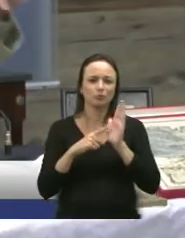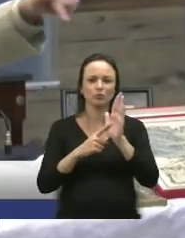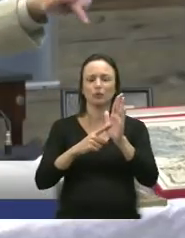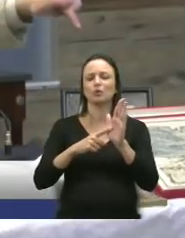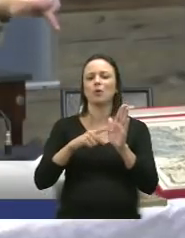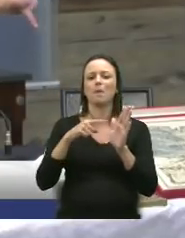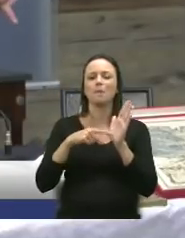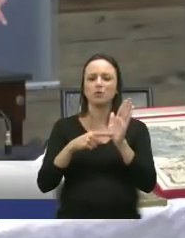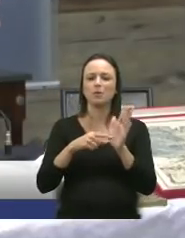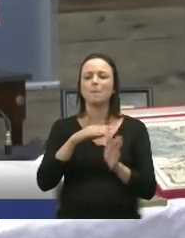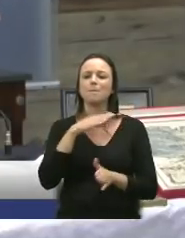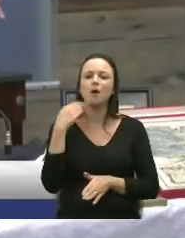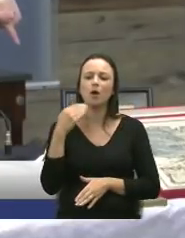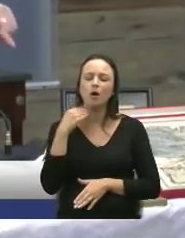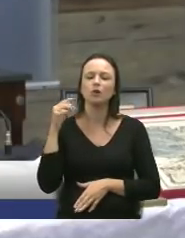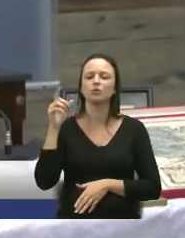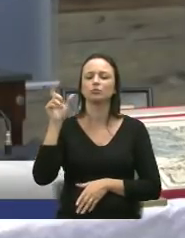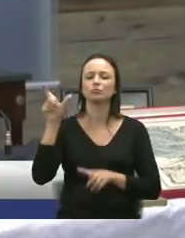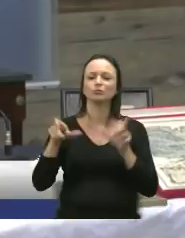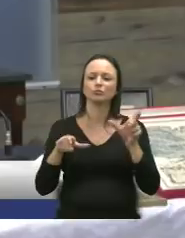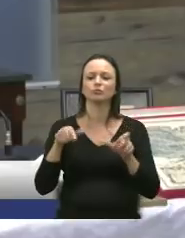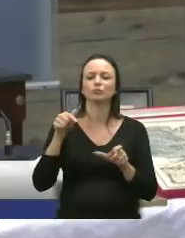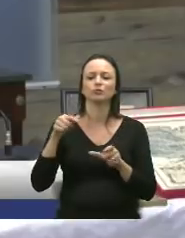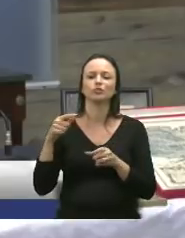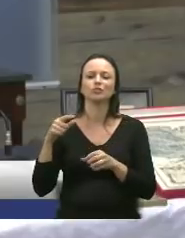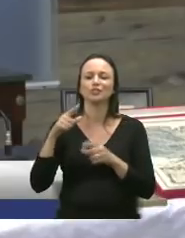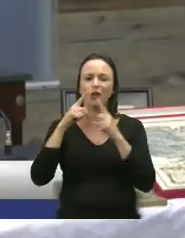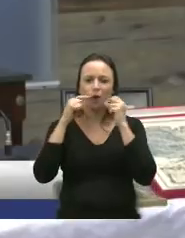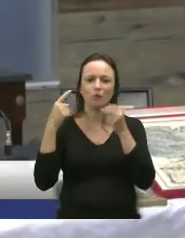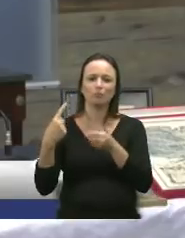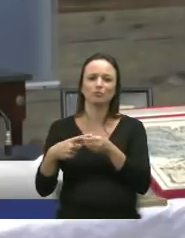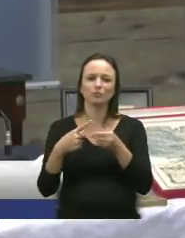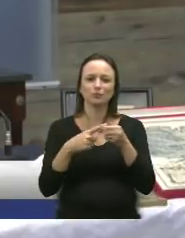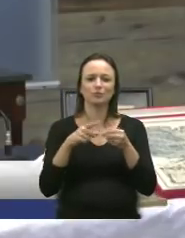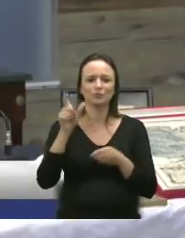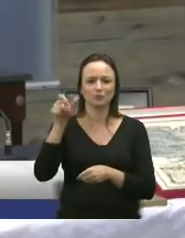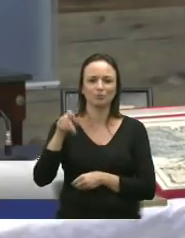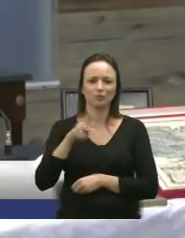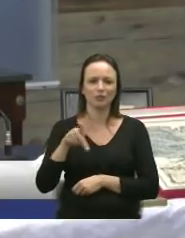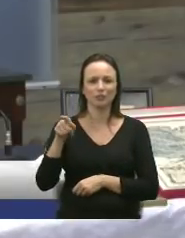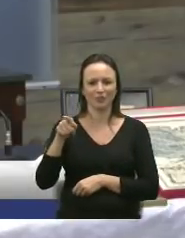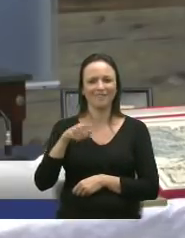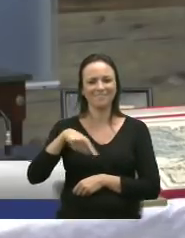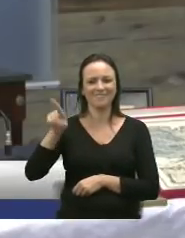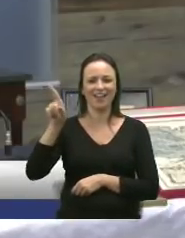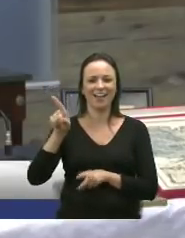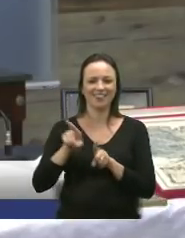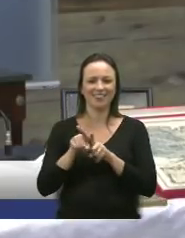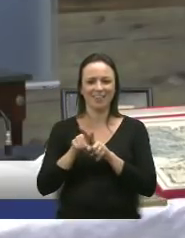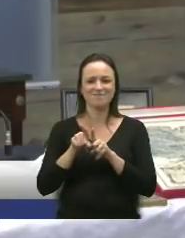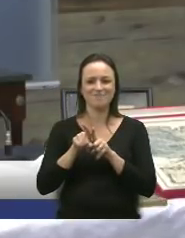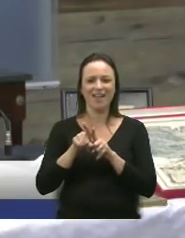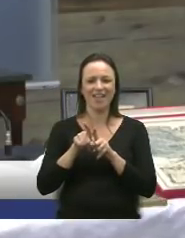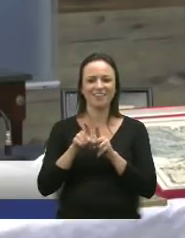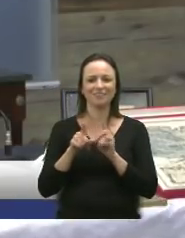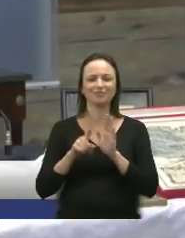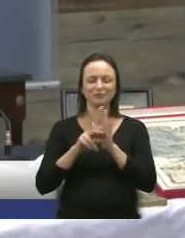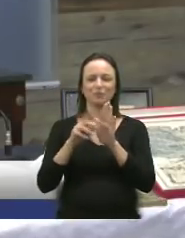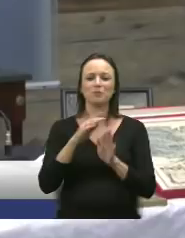Jaú e região. E, inclusive, esse professor que me fez a primeira pergunta vai estar representando um dos mortos da